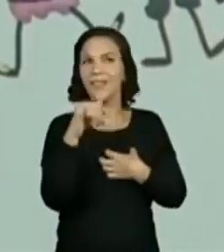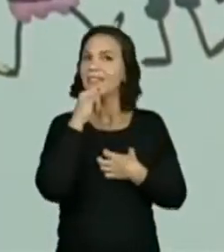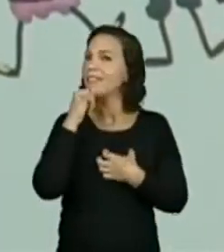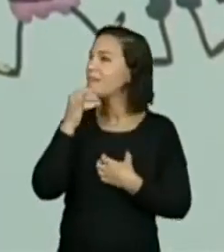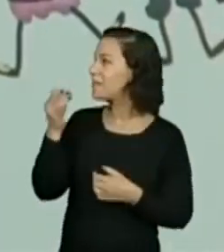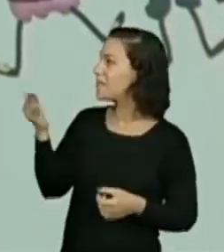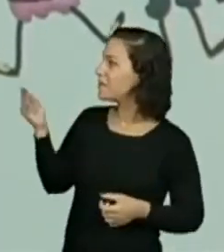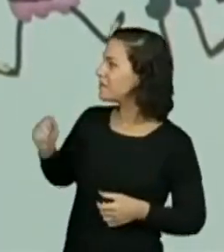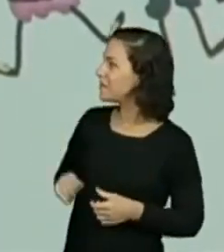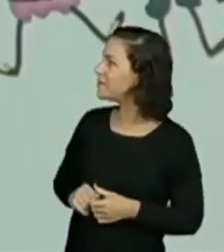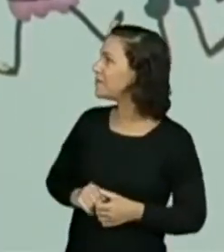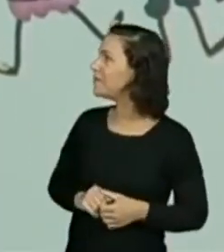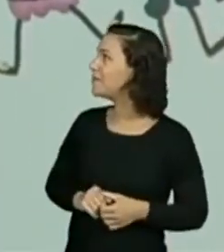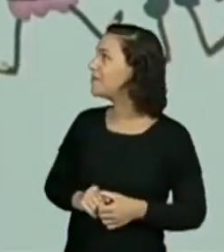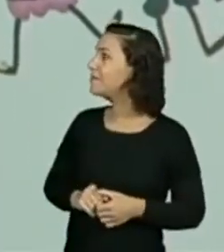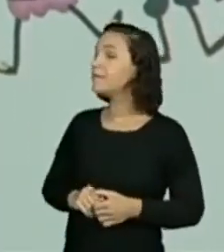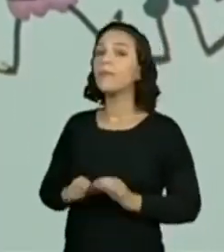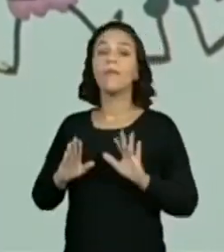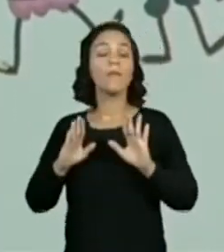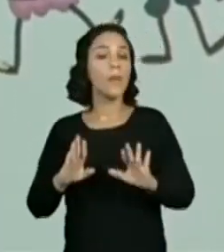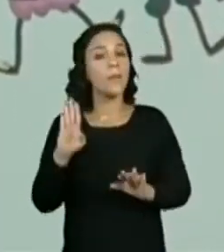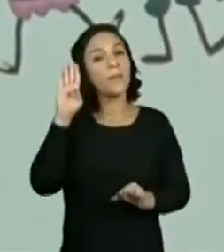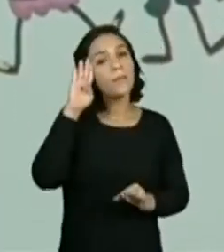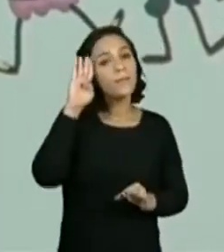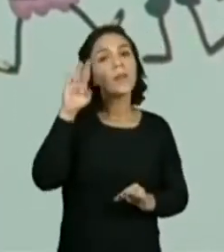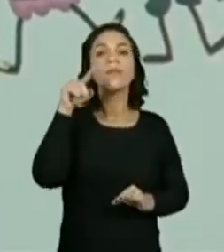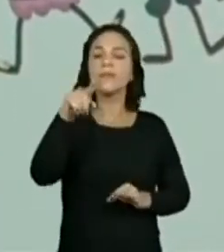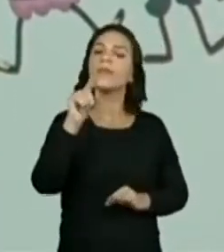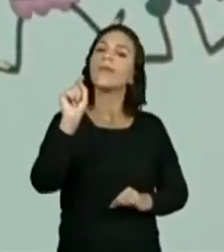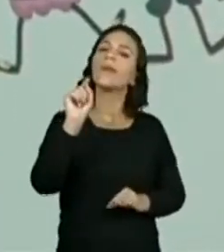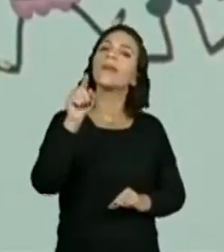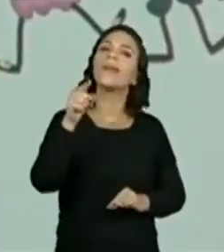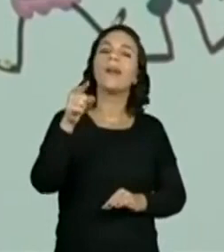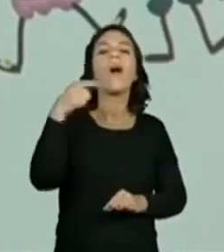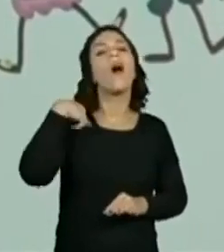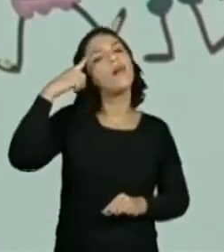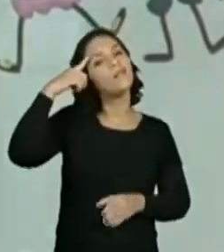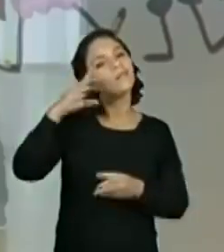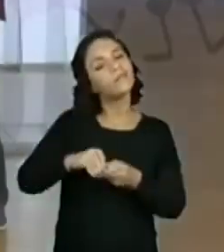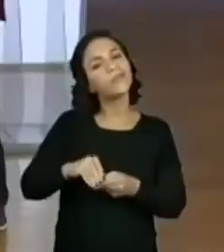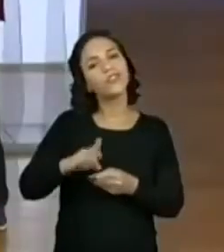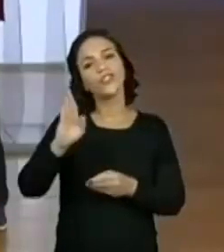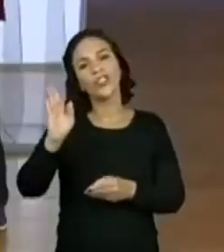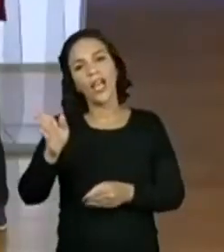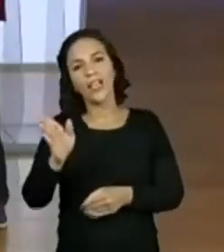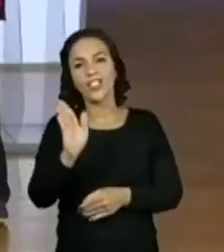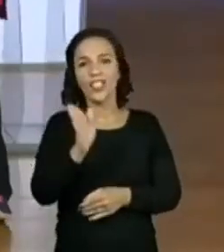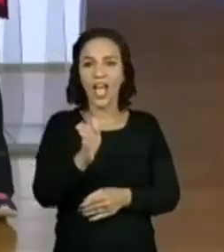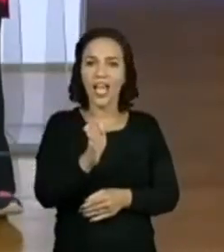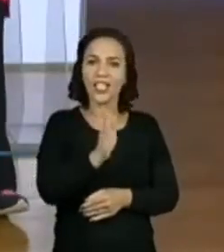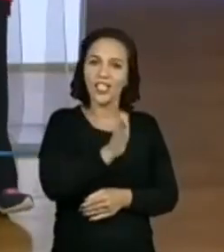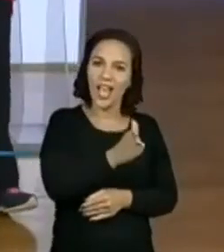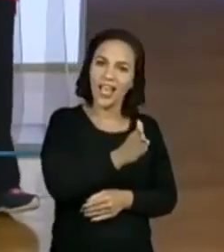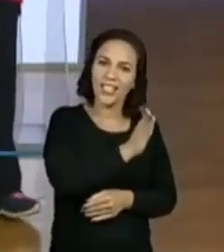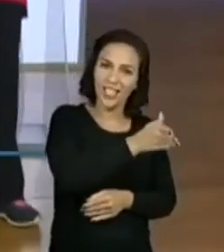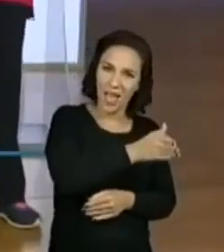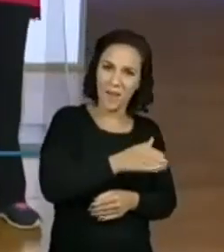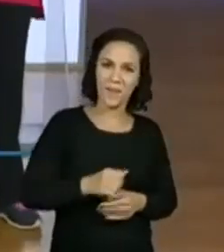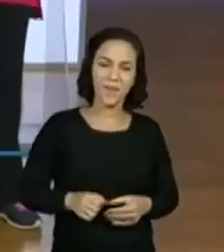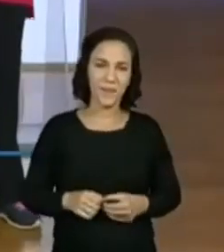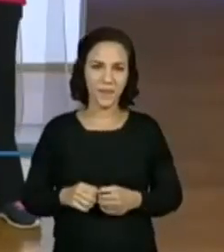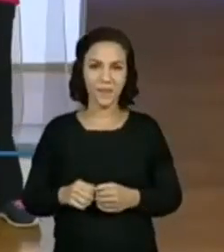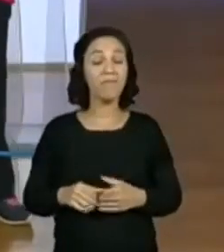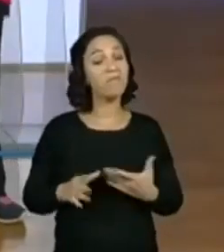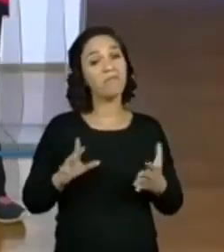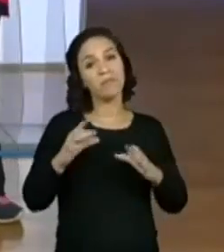marcar, o importante é que você marque, que você sinalize ali para você mesmo. Que você já contou, né, professora? Isso, que você